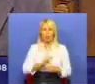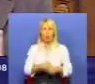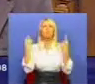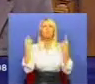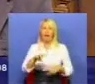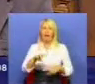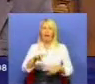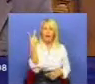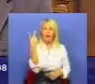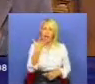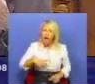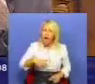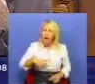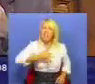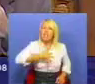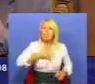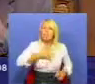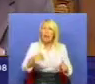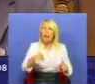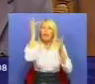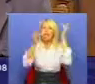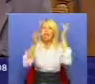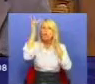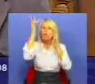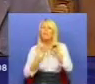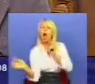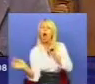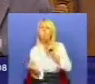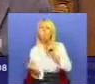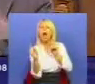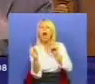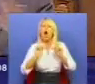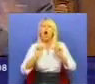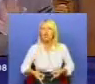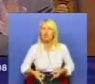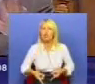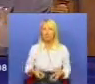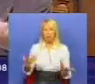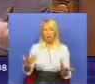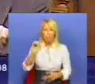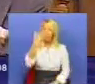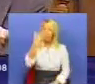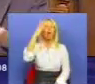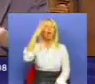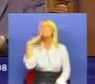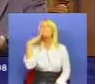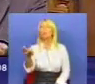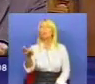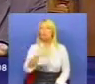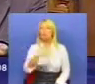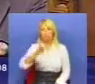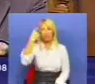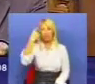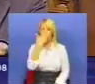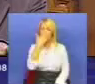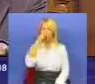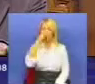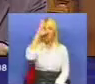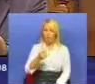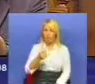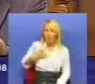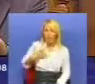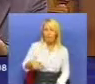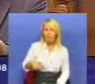dois que eu queria que me explicasse e a filosofia que está por trás deles. O primeiro é muito simples. É saber se o Governo pretende,